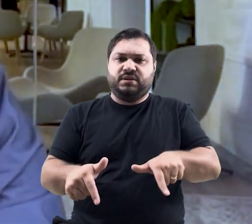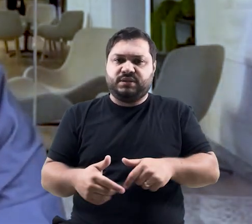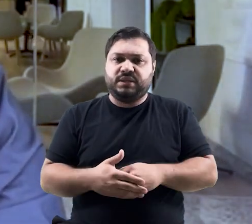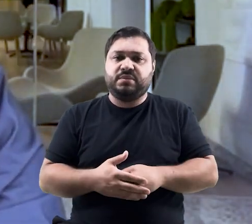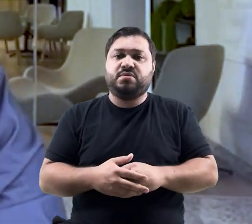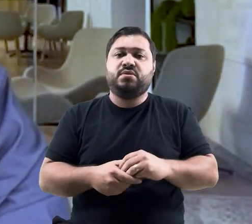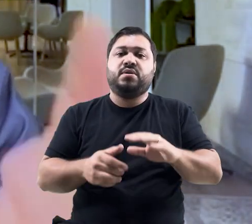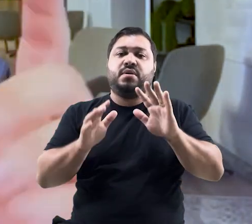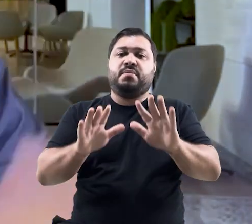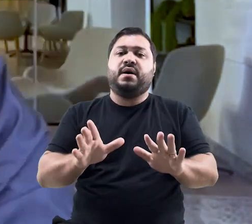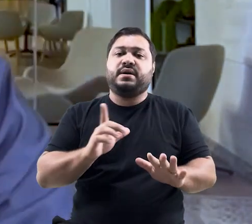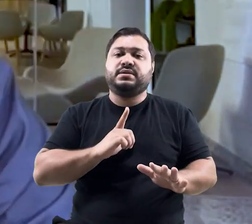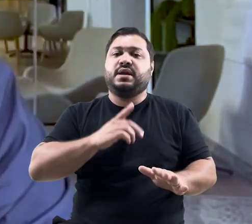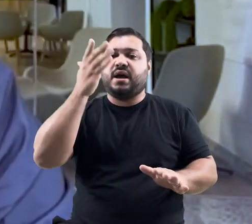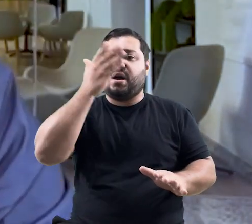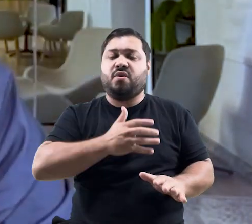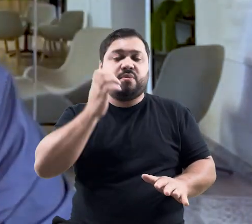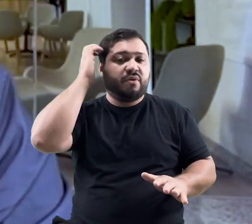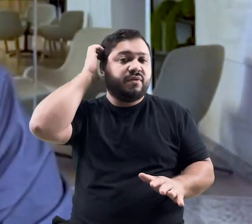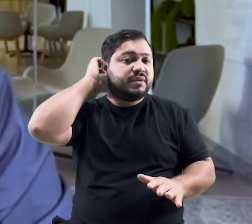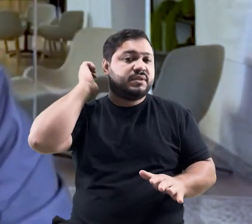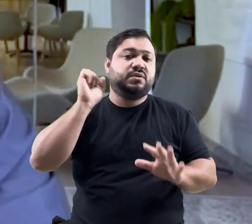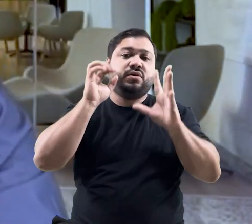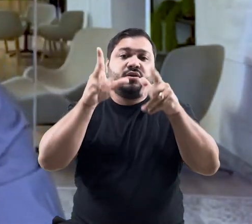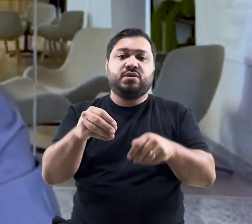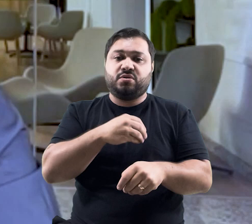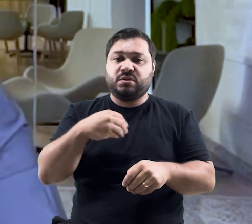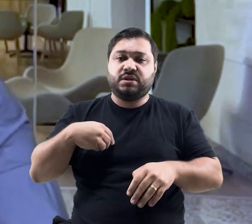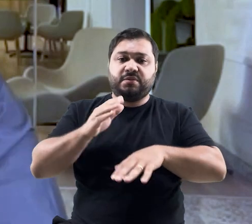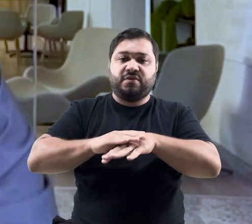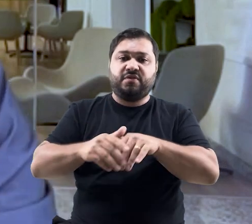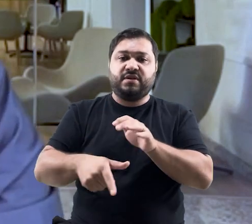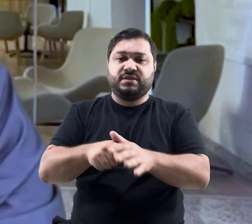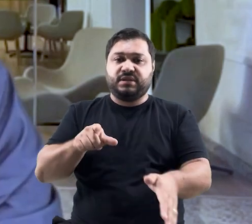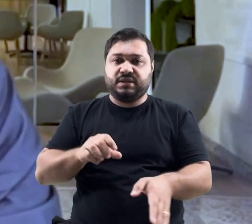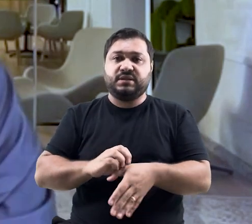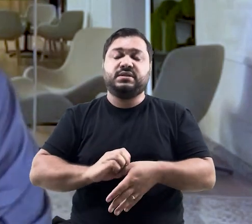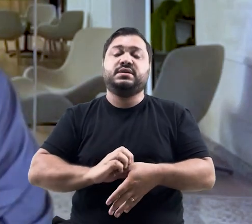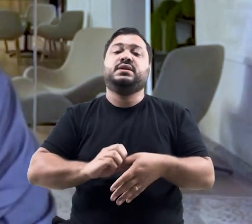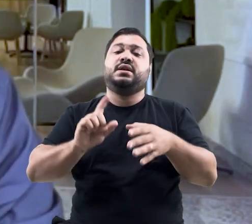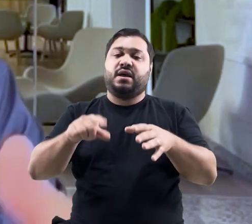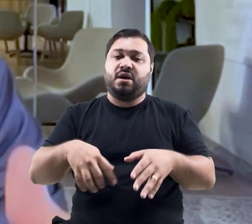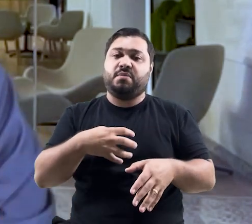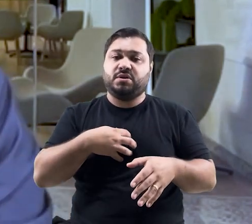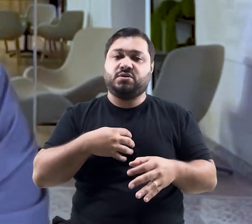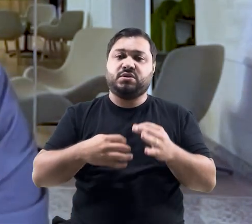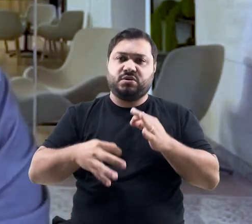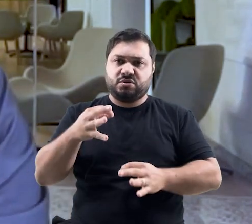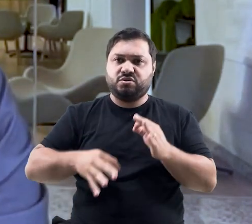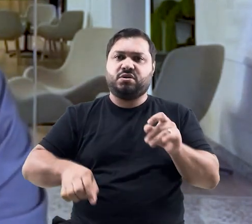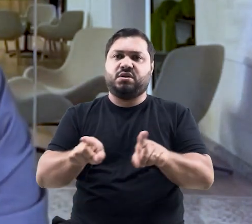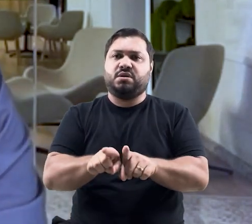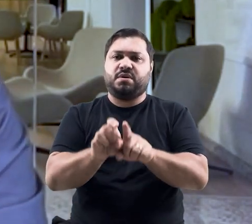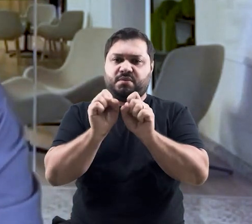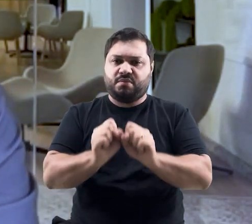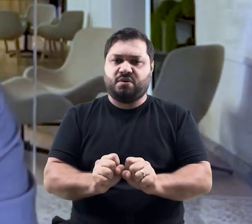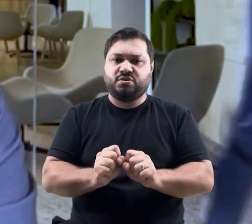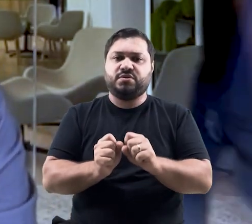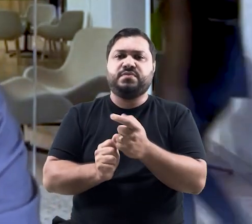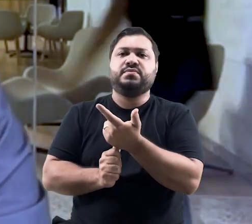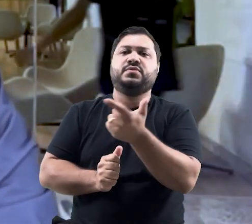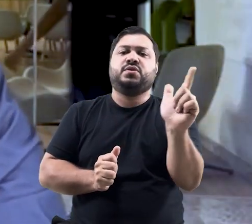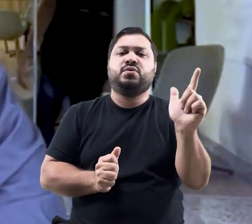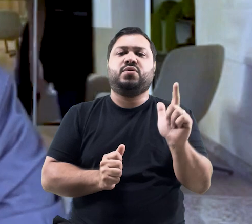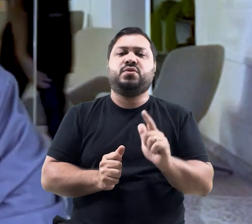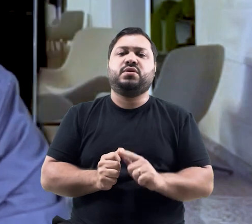deu recibo nenhum, mas você tem lá a comprovação de que todos os exames foram feitos antes. Então, essa é uma situação que o judiciário também pode